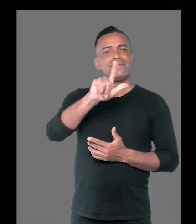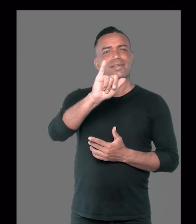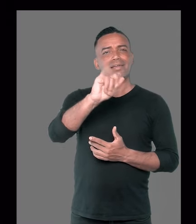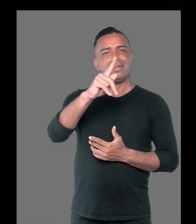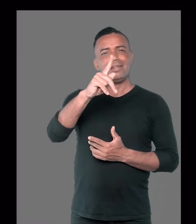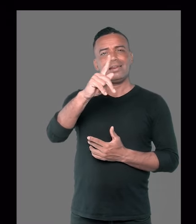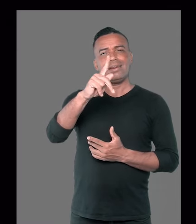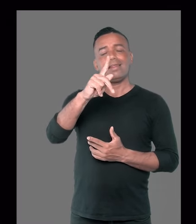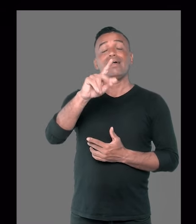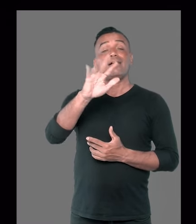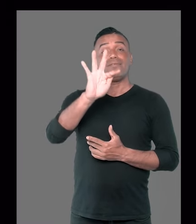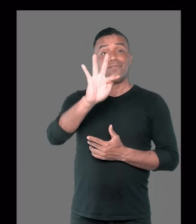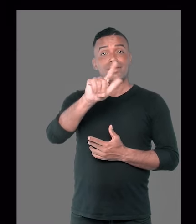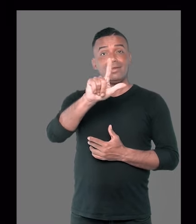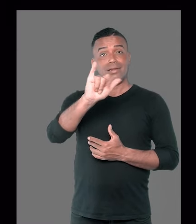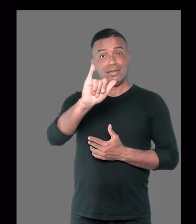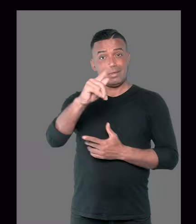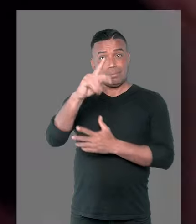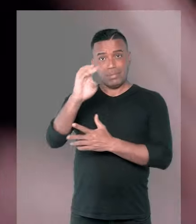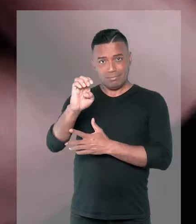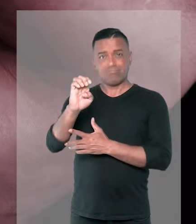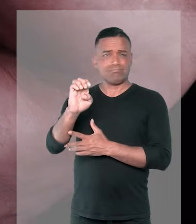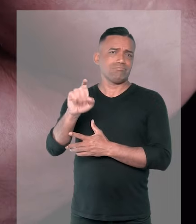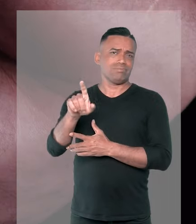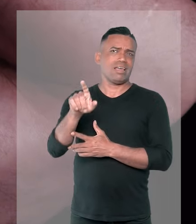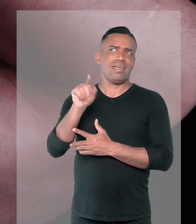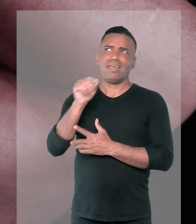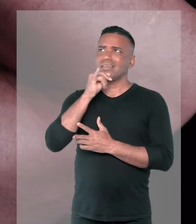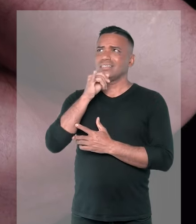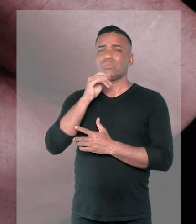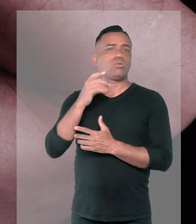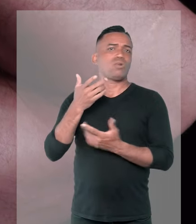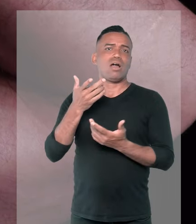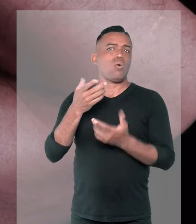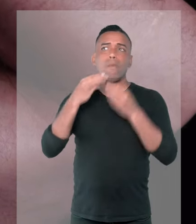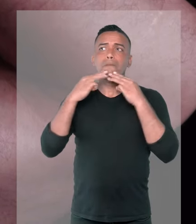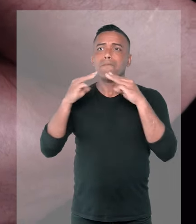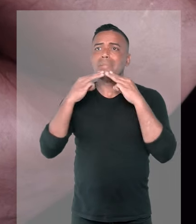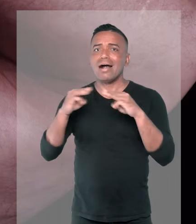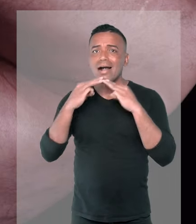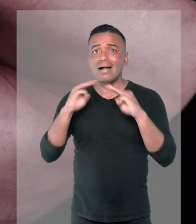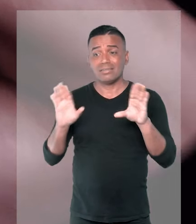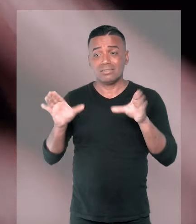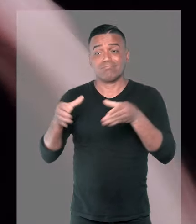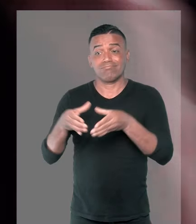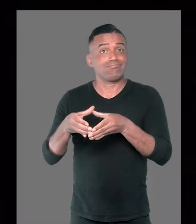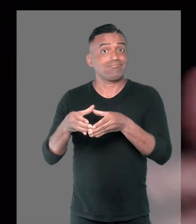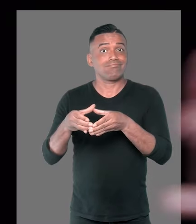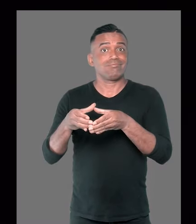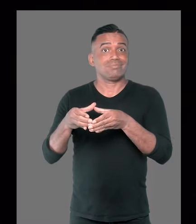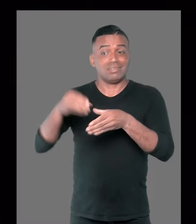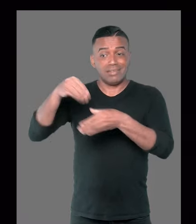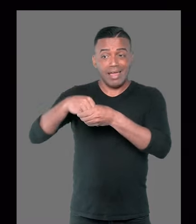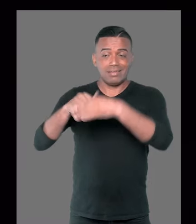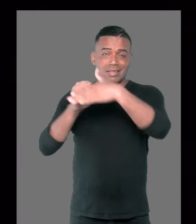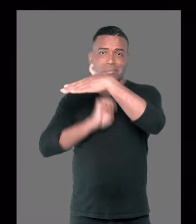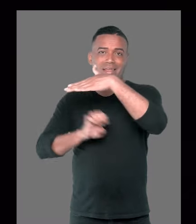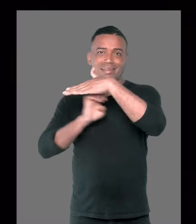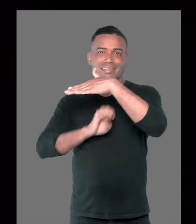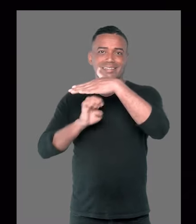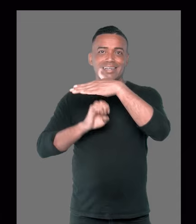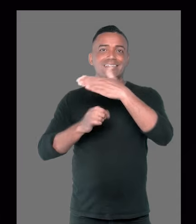vai lá e diz olha pera aí já faz algum tempo que a gente não devia mais est fazendo marketing como um departamento nas empresas né está na